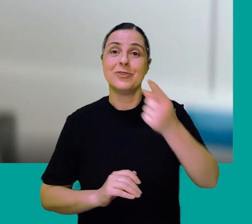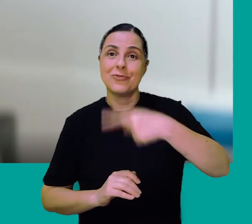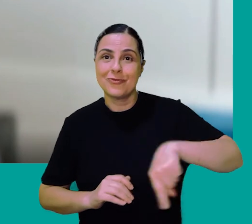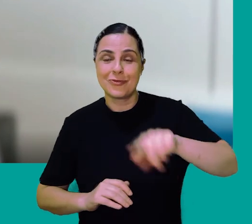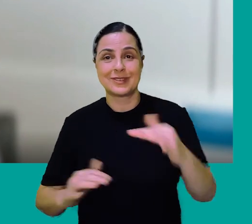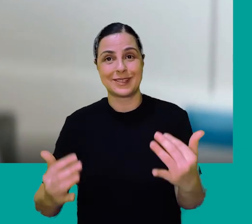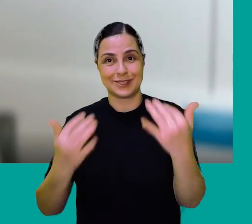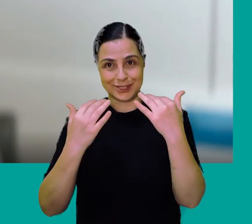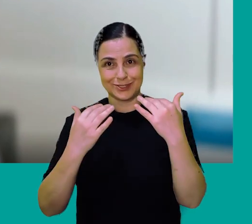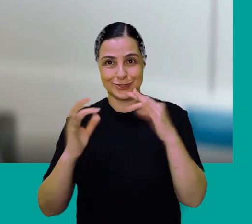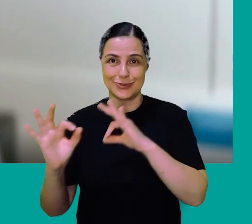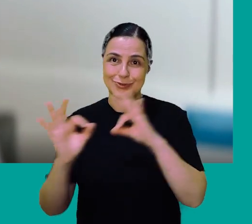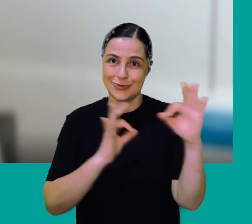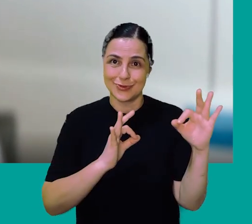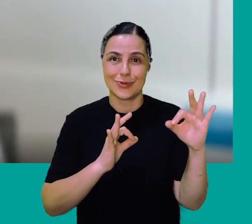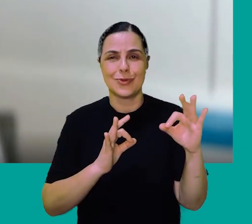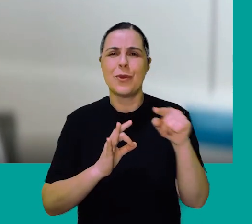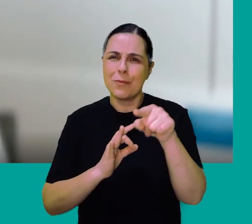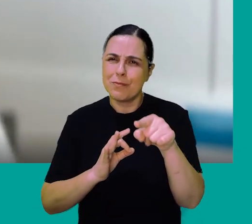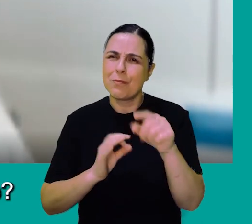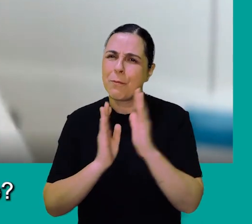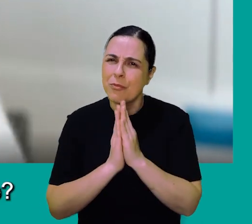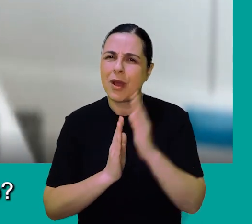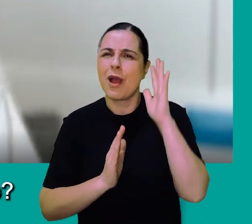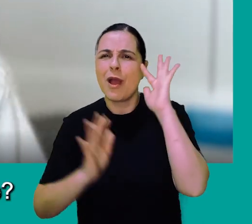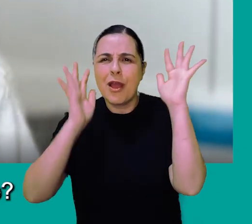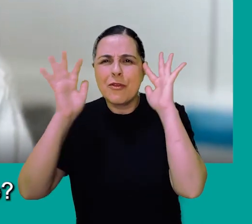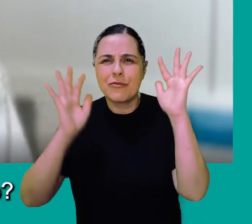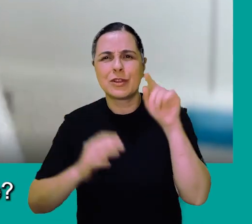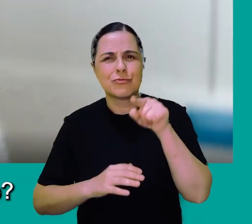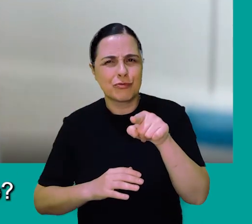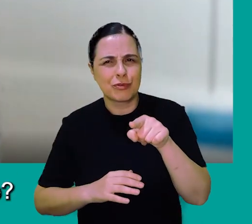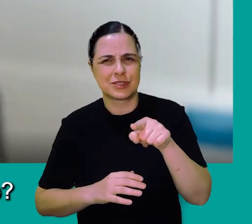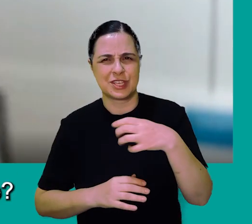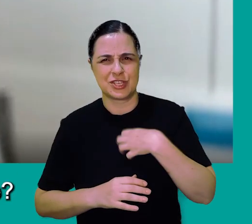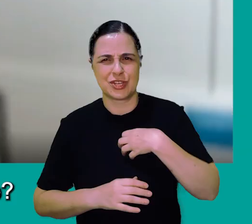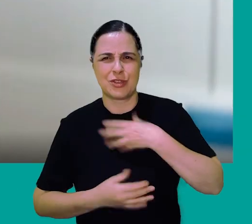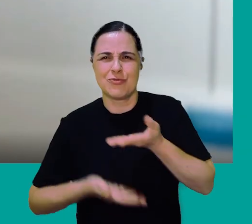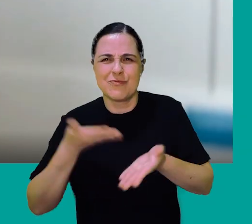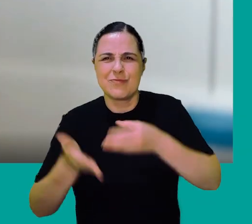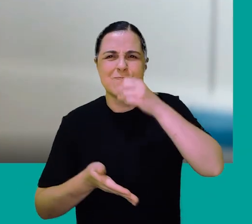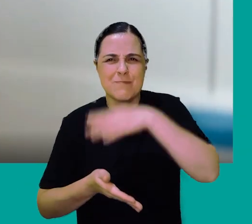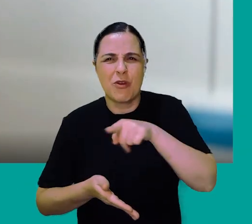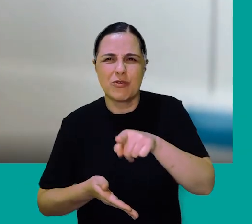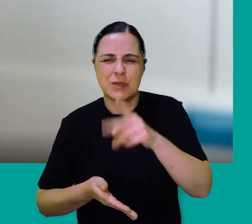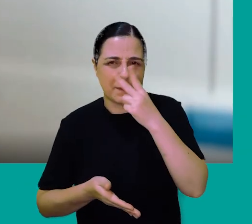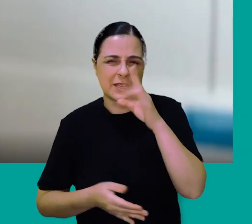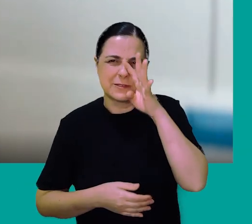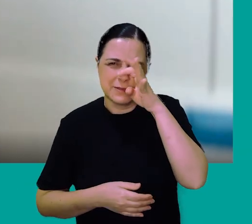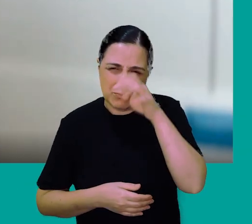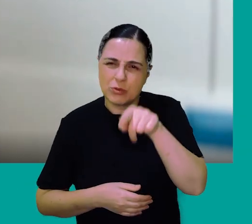que está nos ouvindo aqui, de refletir assim, qual que é a microagressão que você insiste em cometer, sabe? Qual que é esse lugar